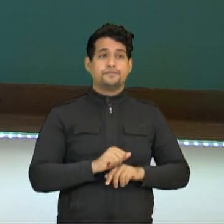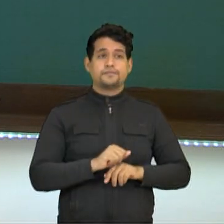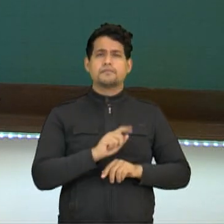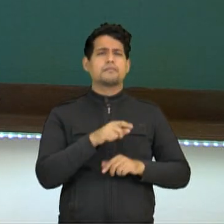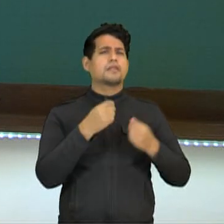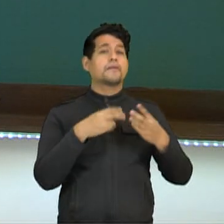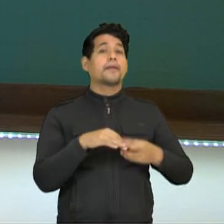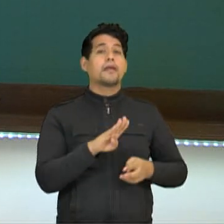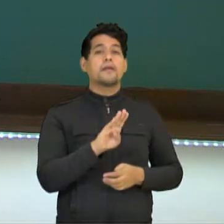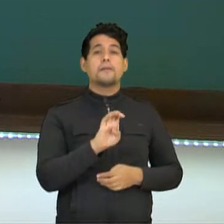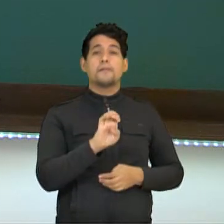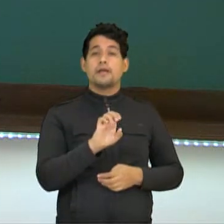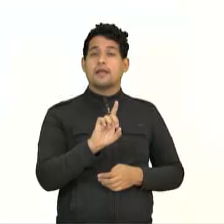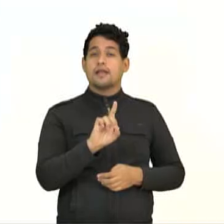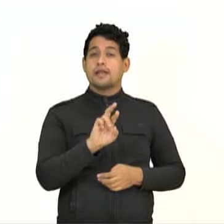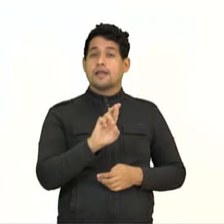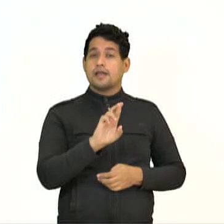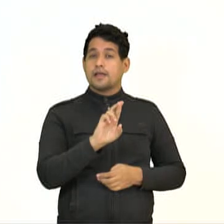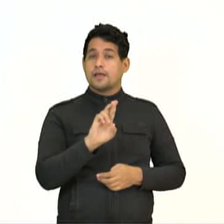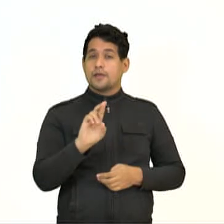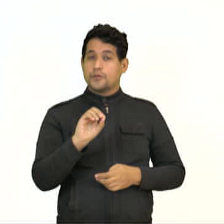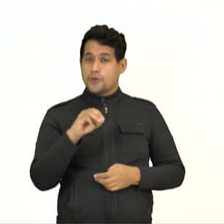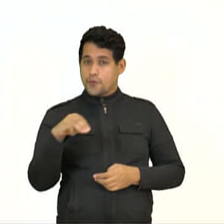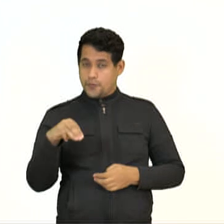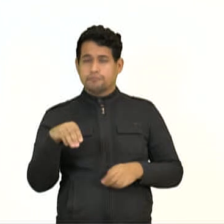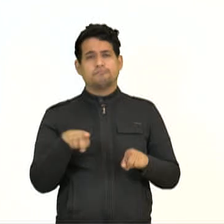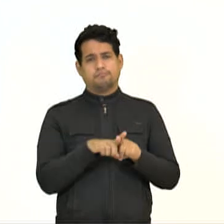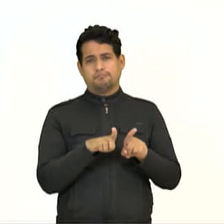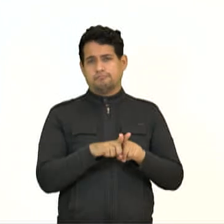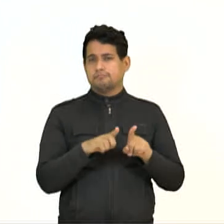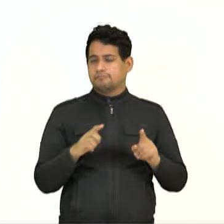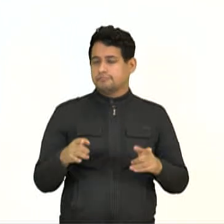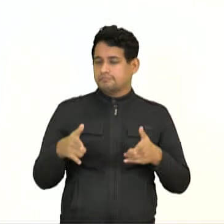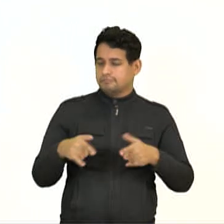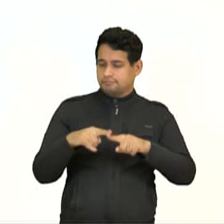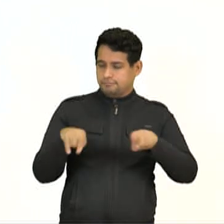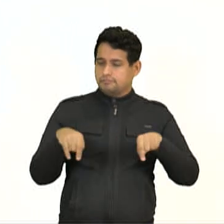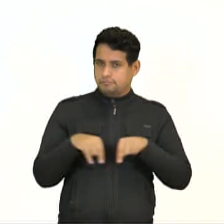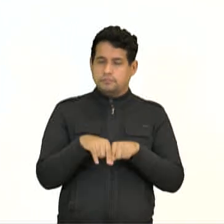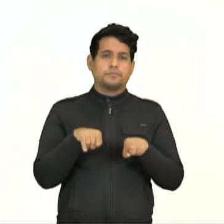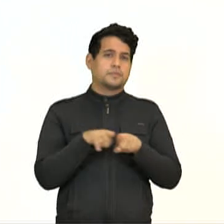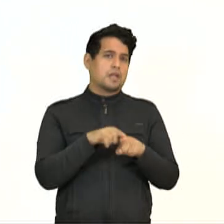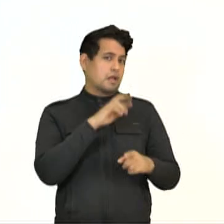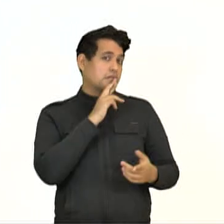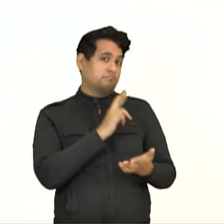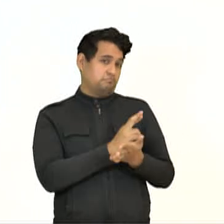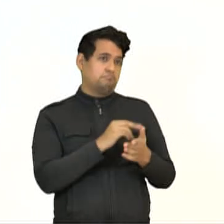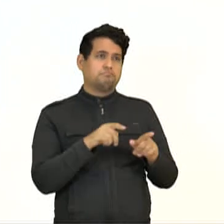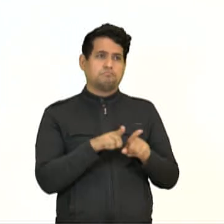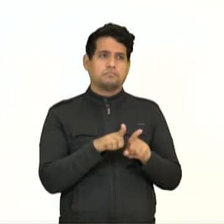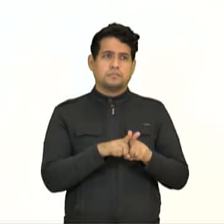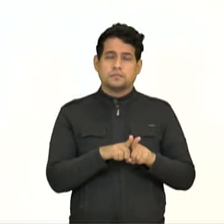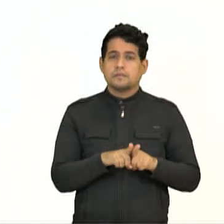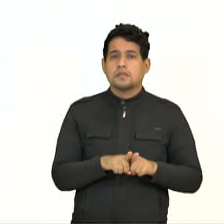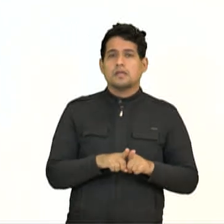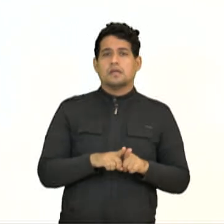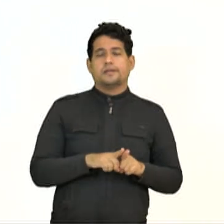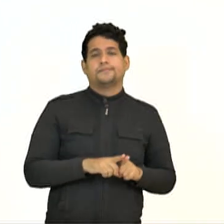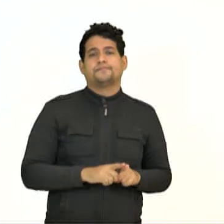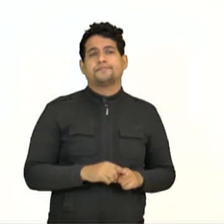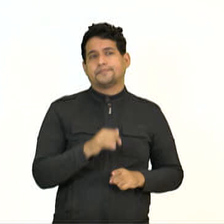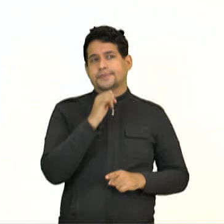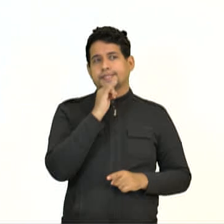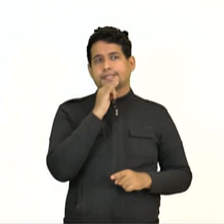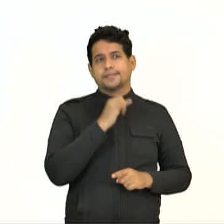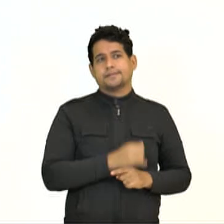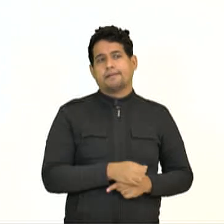Ela fala, ela ou ele, sobre o bathroom. Se você quiser dar uma resposta completa. The part